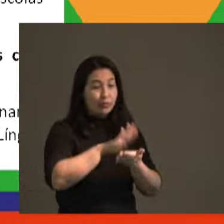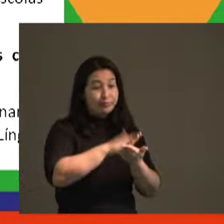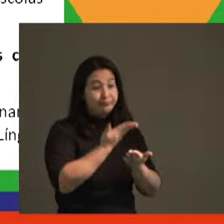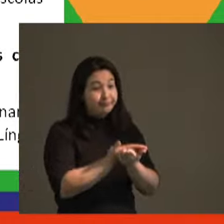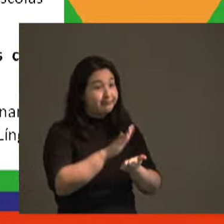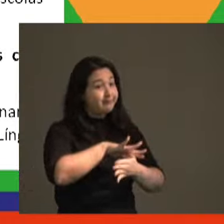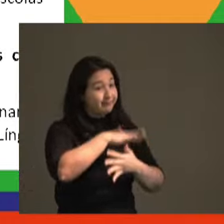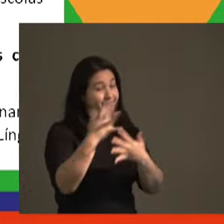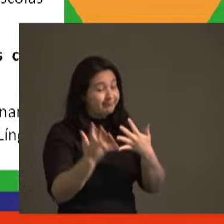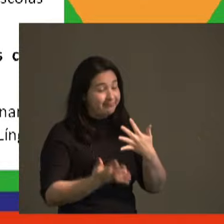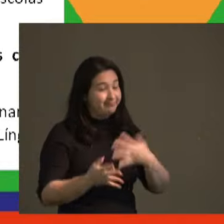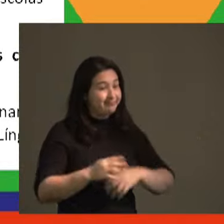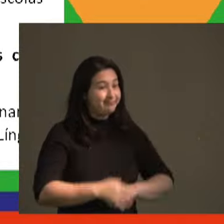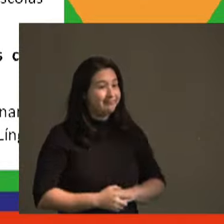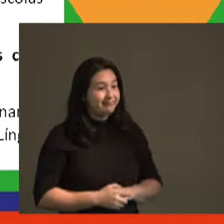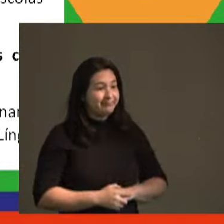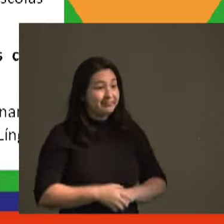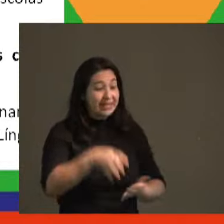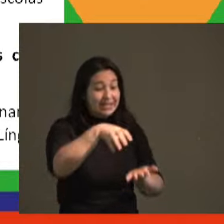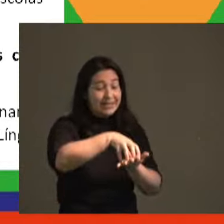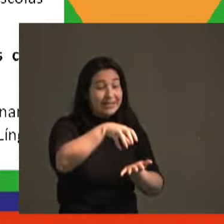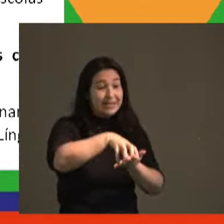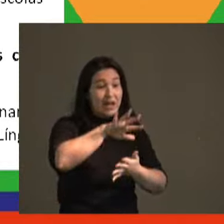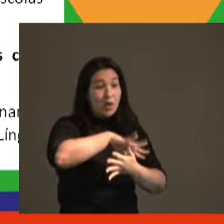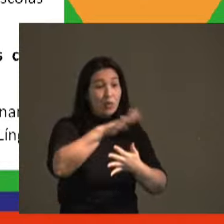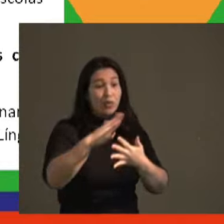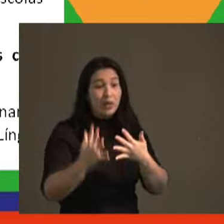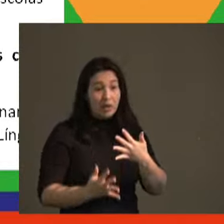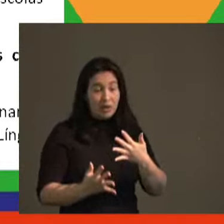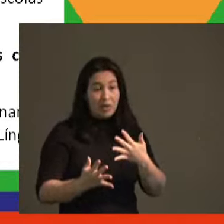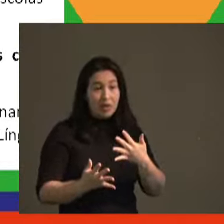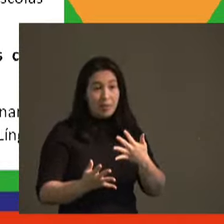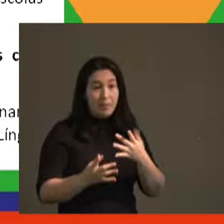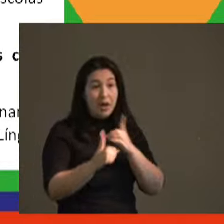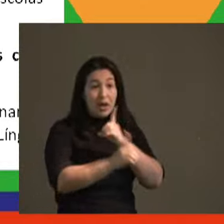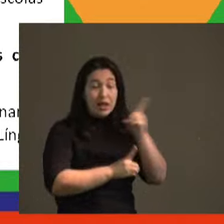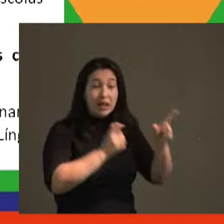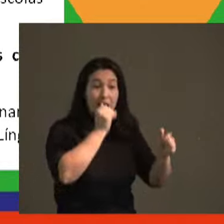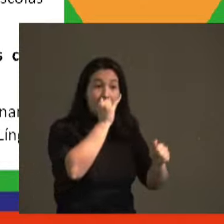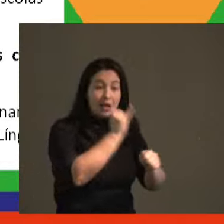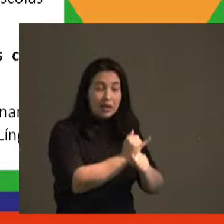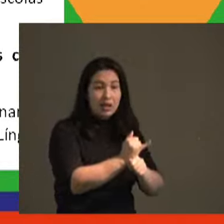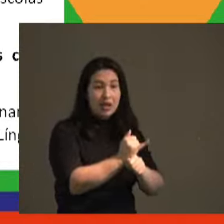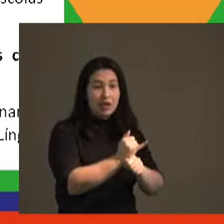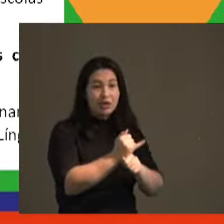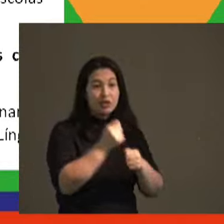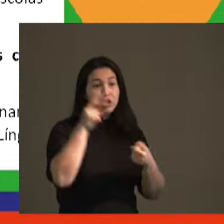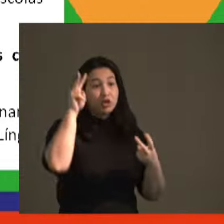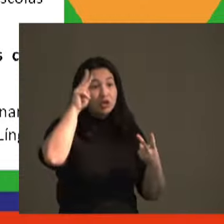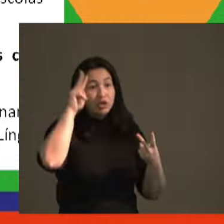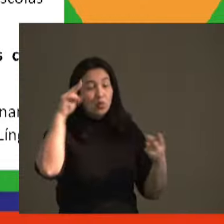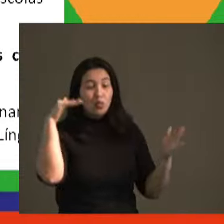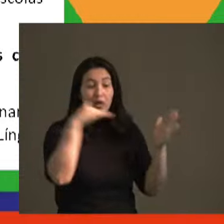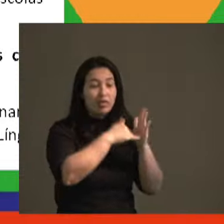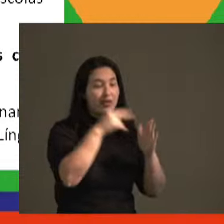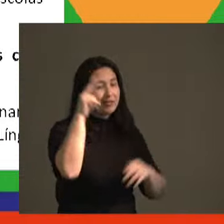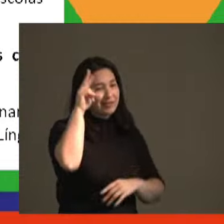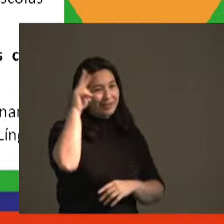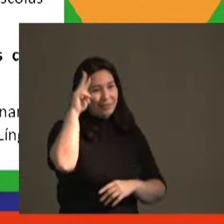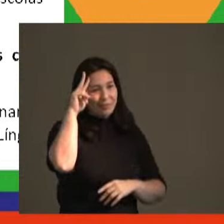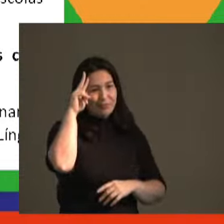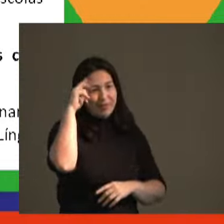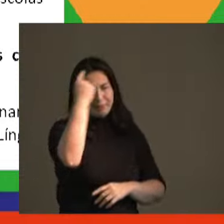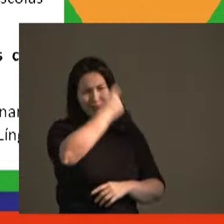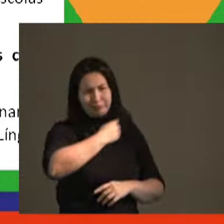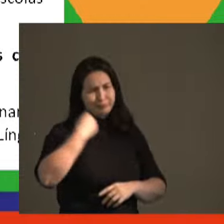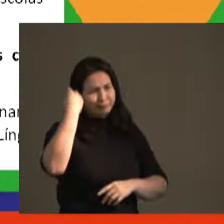de Sinais. Uma central de Libras digital, que vai funcionar de segunda a segunda, 24